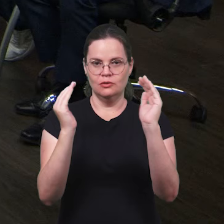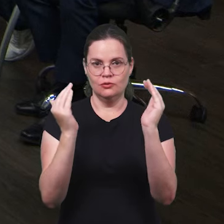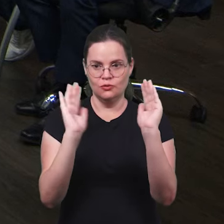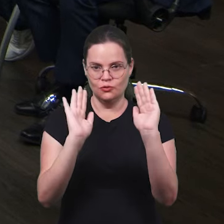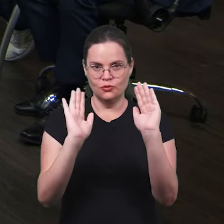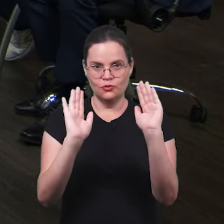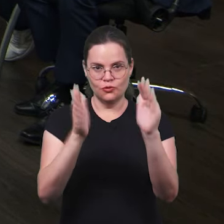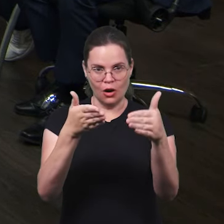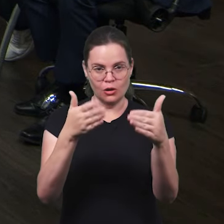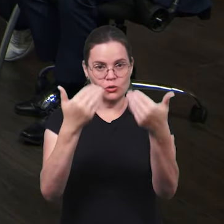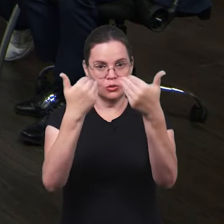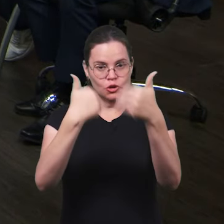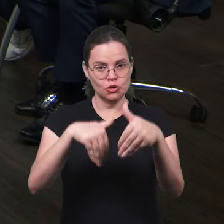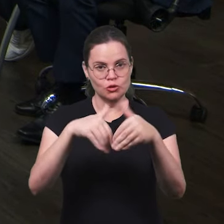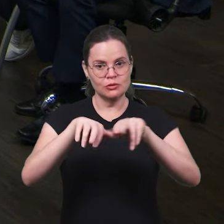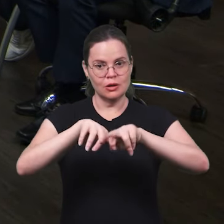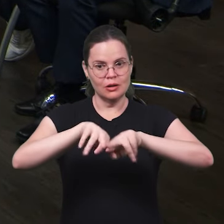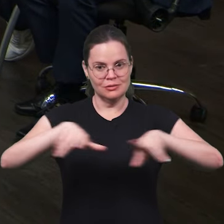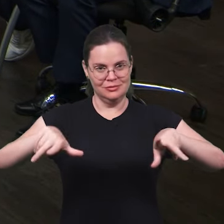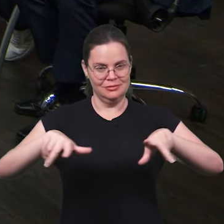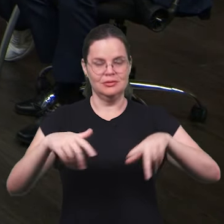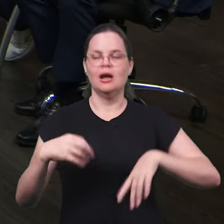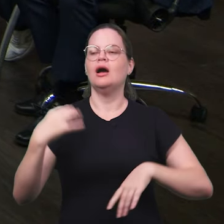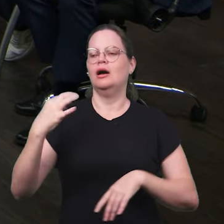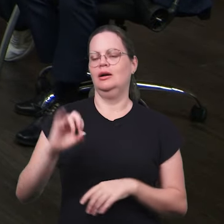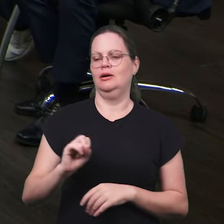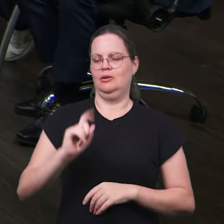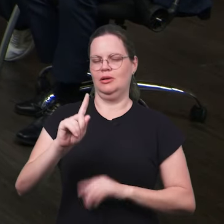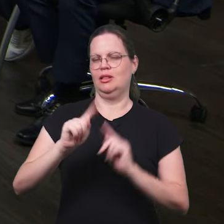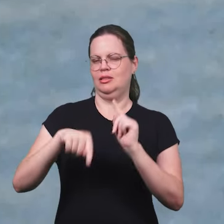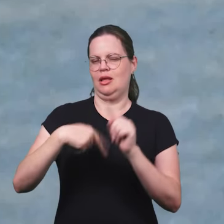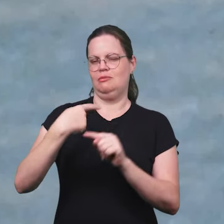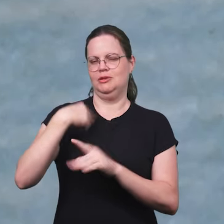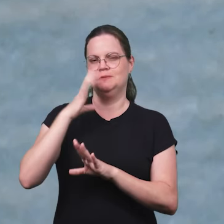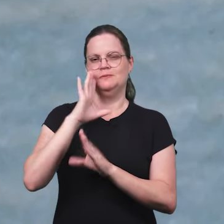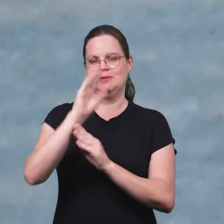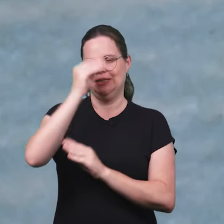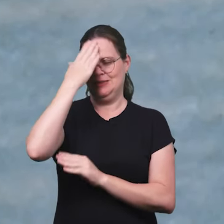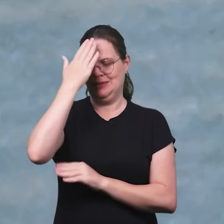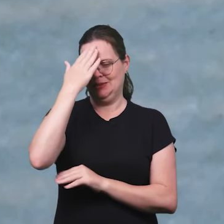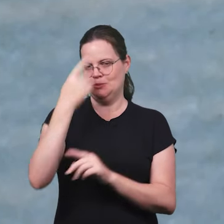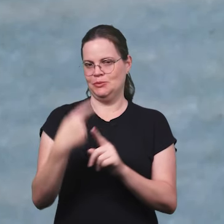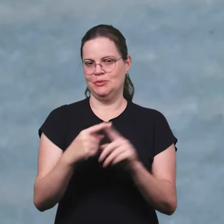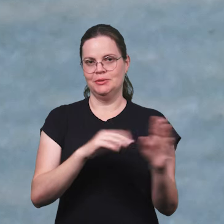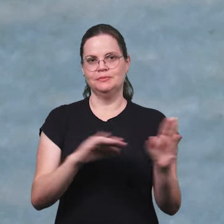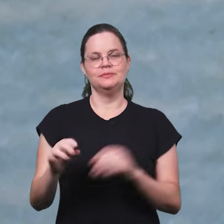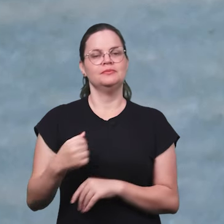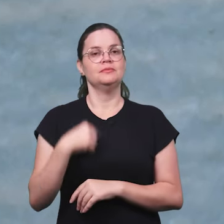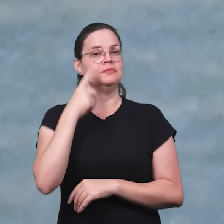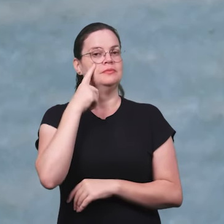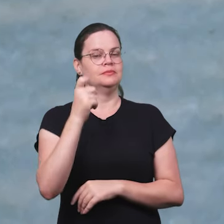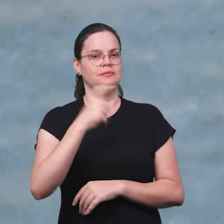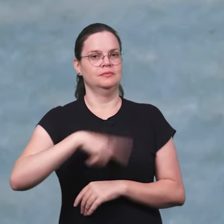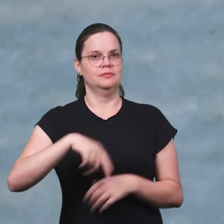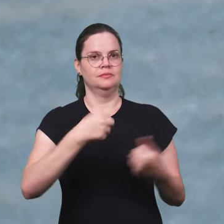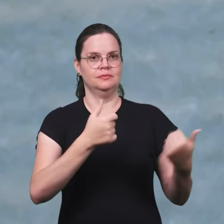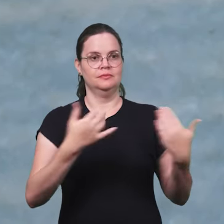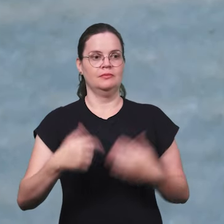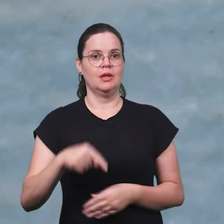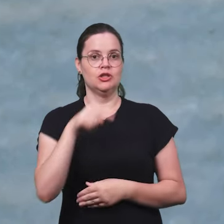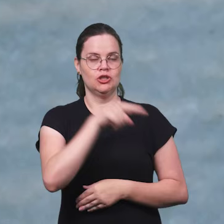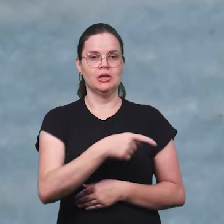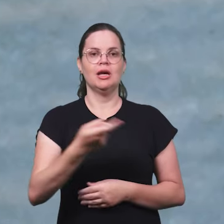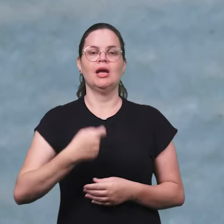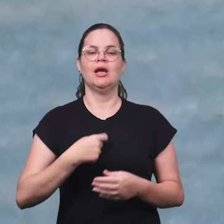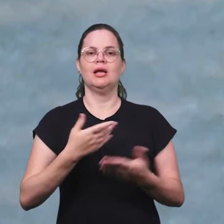concursos. Nos concursos. Ótimo, isso é muito bom. E daqui a pouquinho você vai entender por quê. E é interessante a gente dizer aqui que o nosso irmão, ele é auditor fiscal